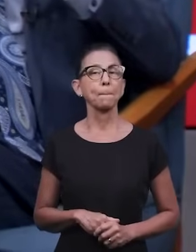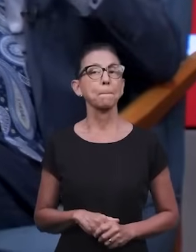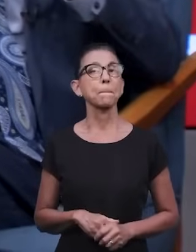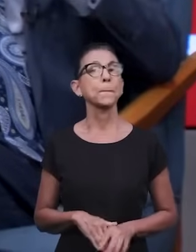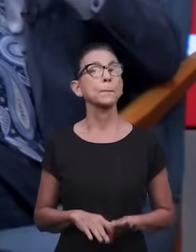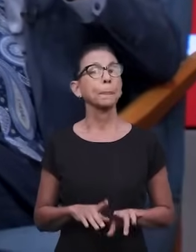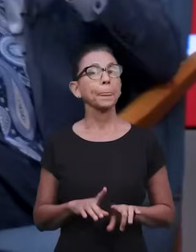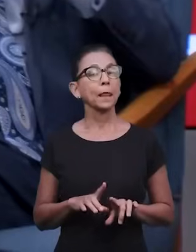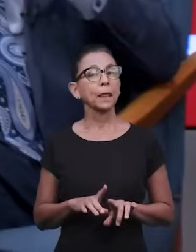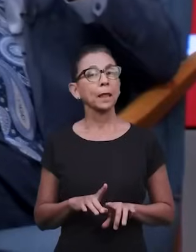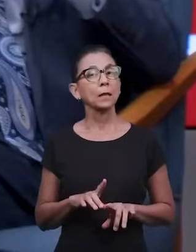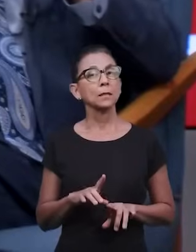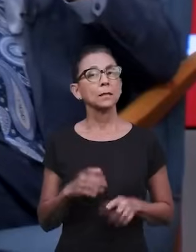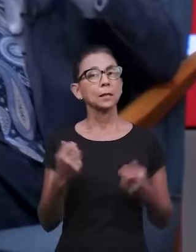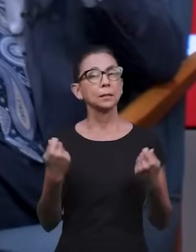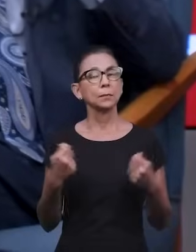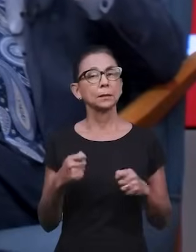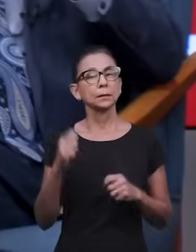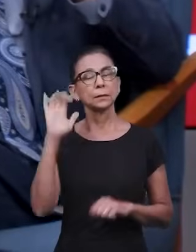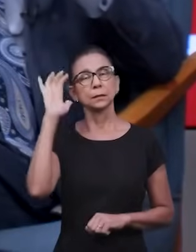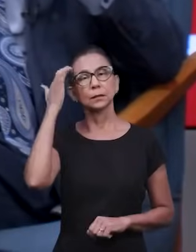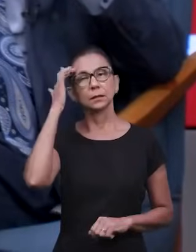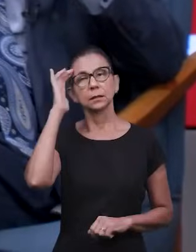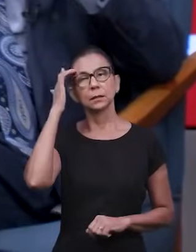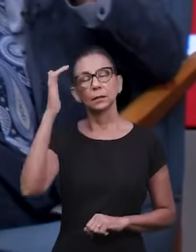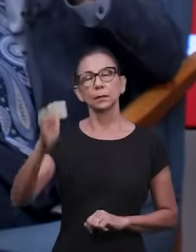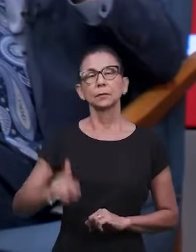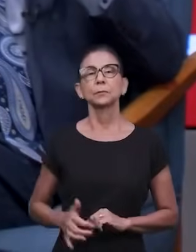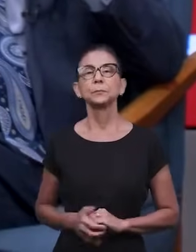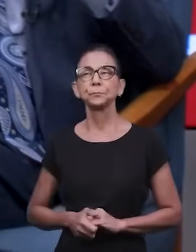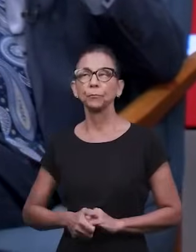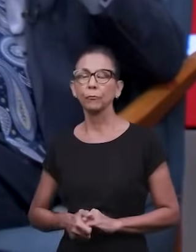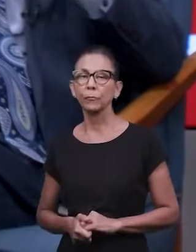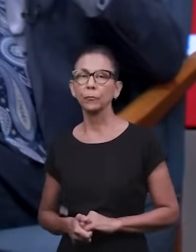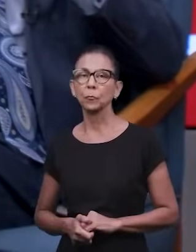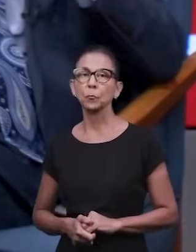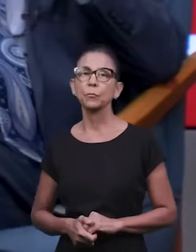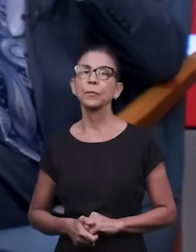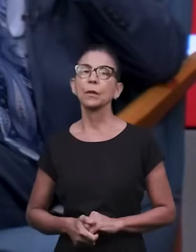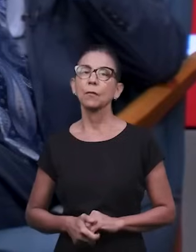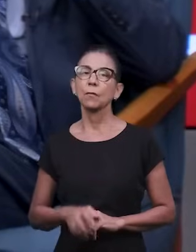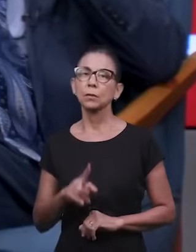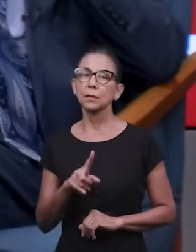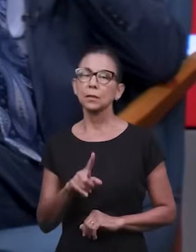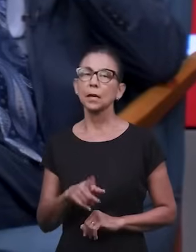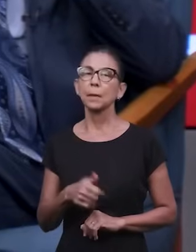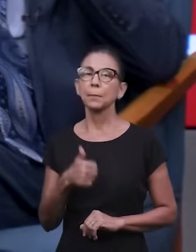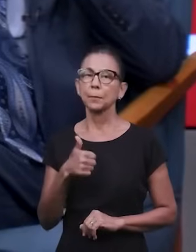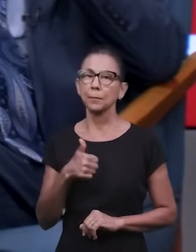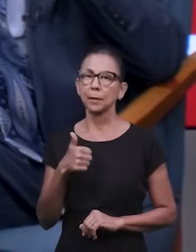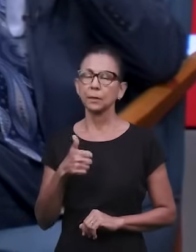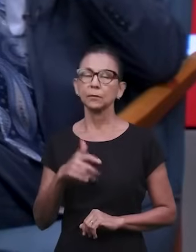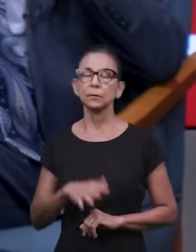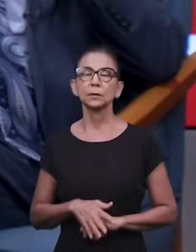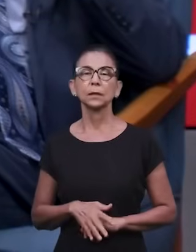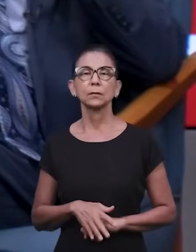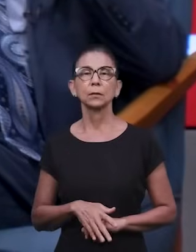tem que entender que você é ovelha o pastor nessa obra precisa entender que ele é ovelha